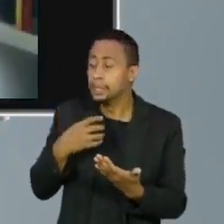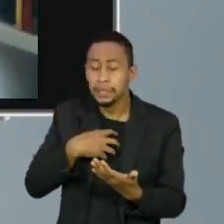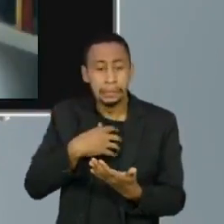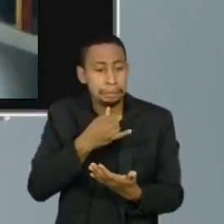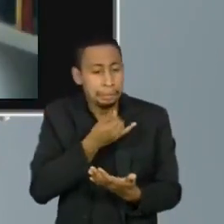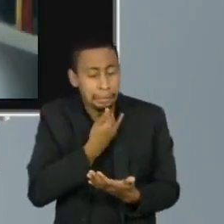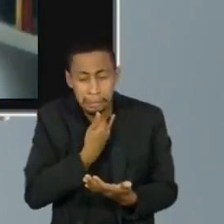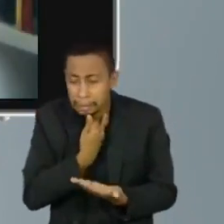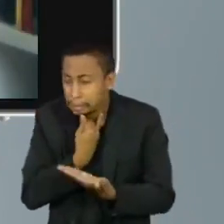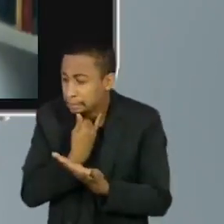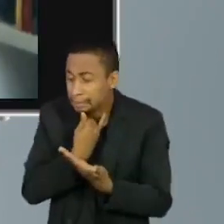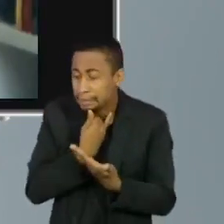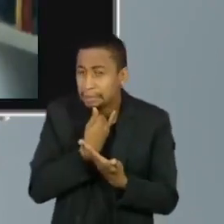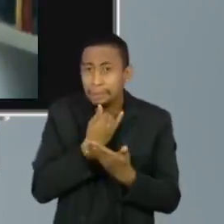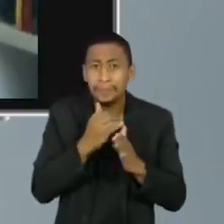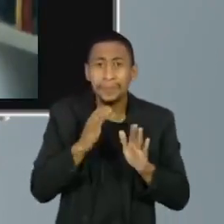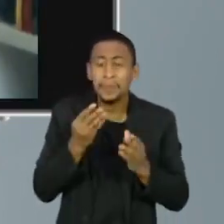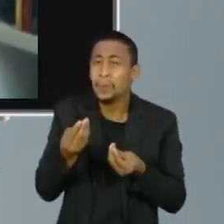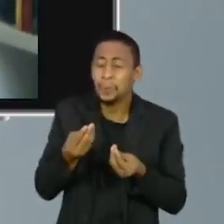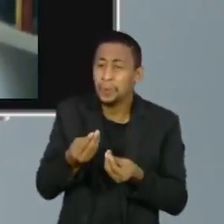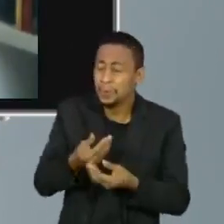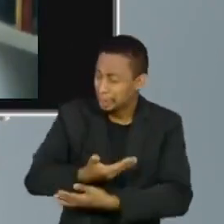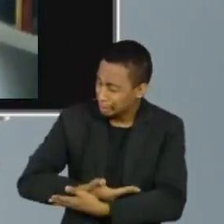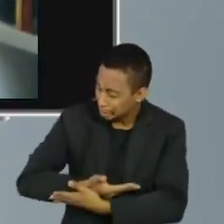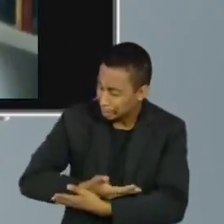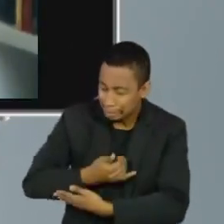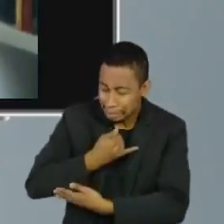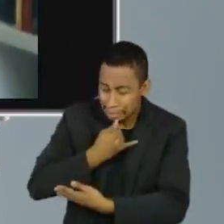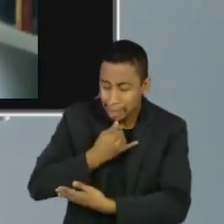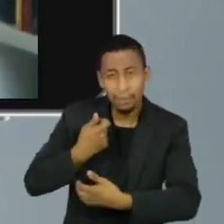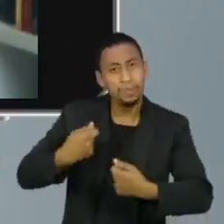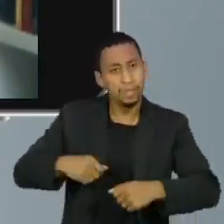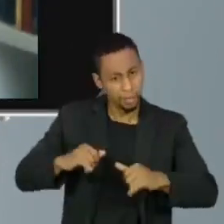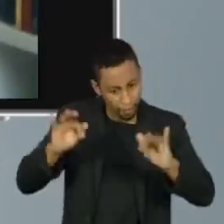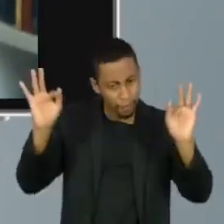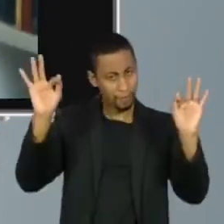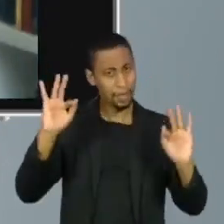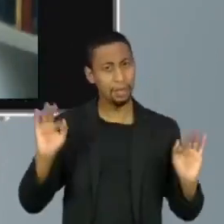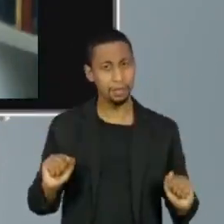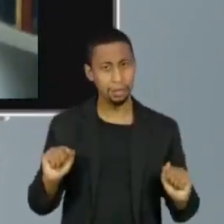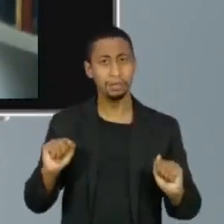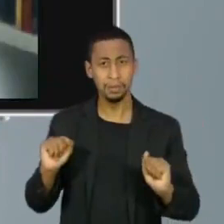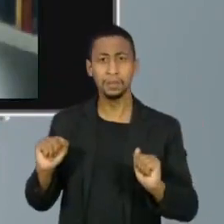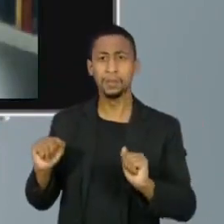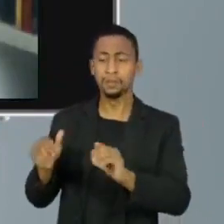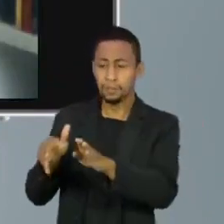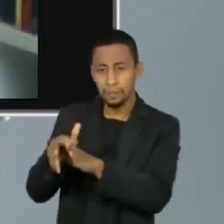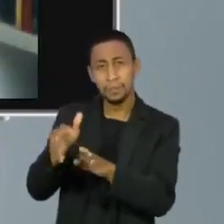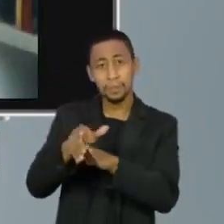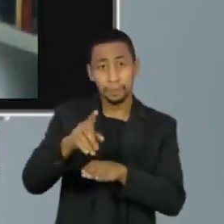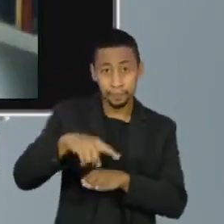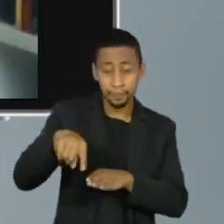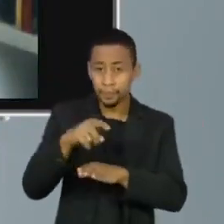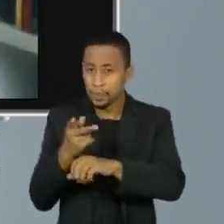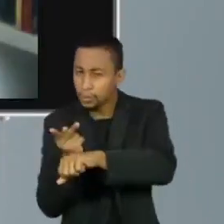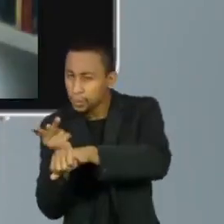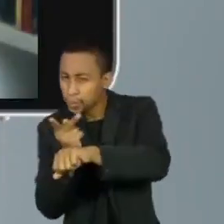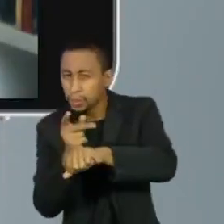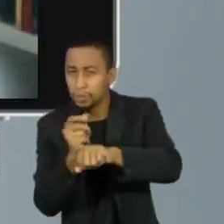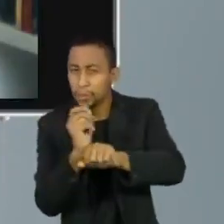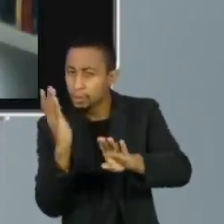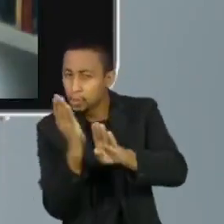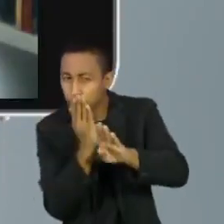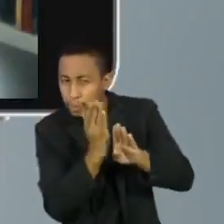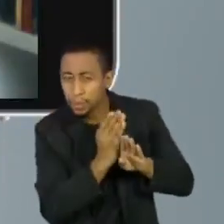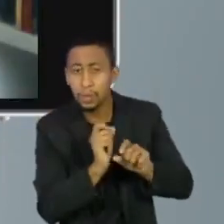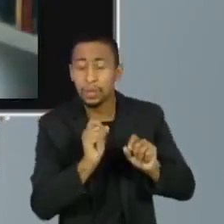ela deveria estar feliz, né? Já claras recomendações de entidades internacionais de rastrear a depressão.